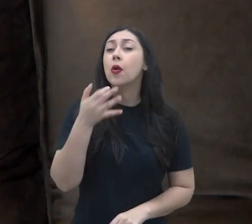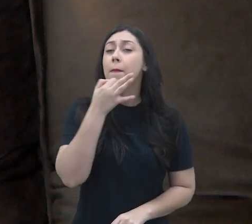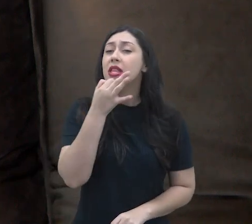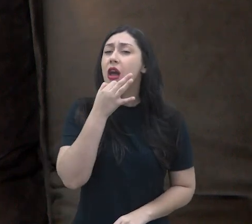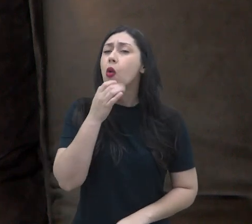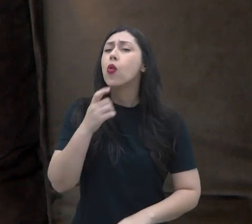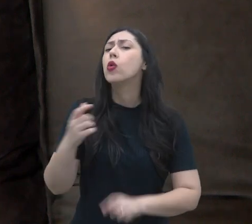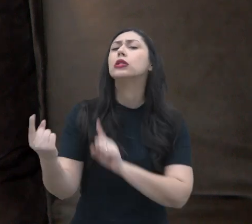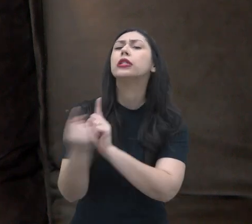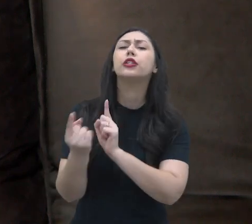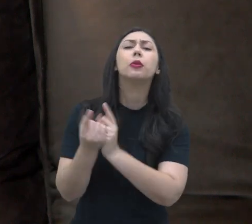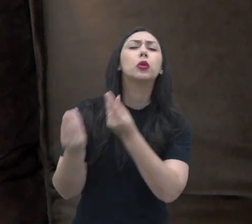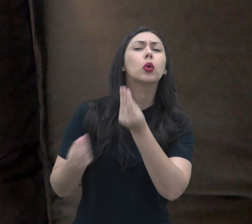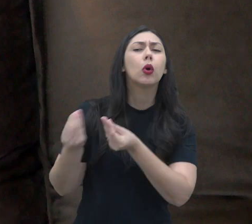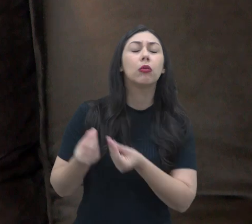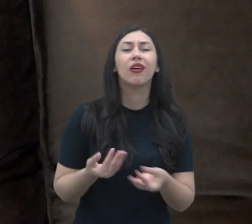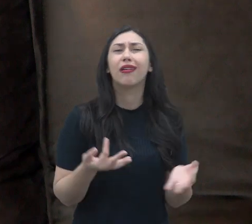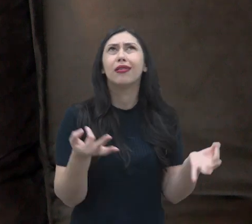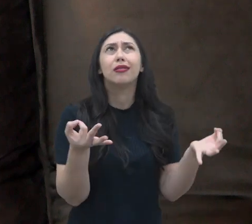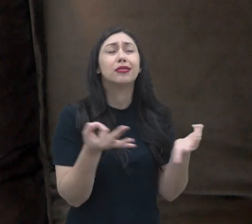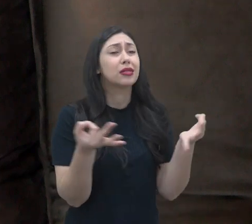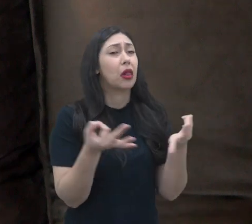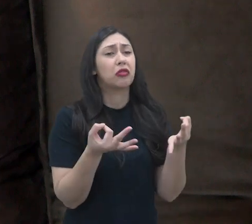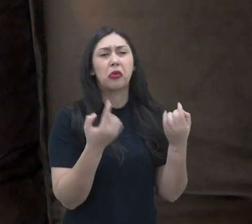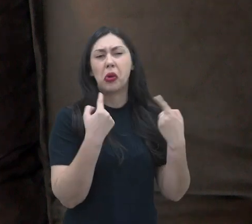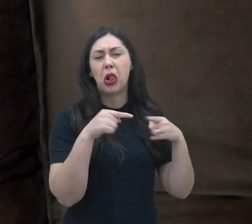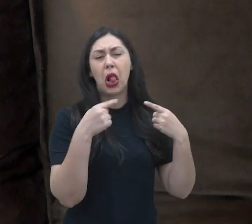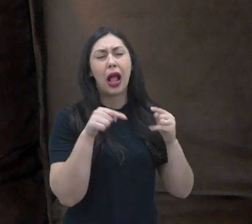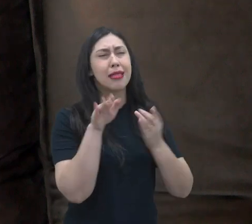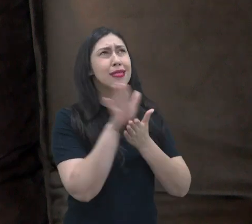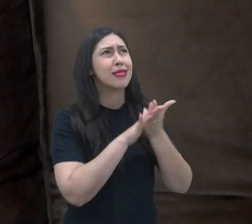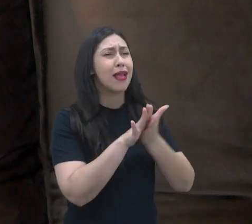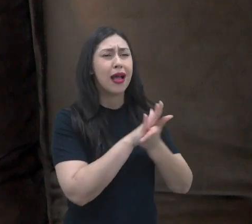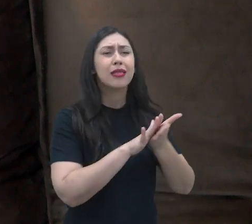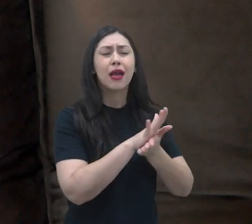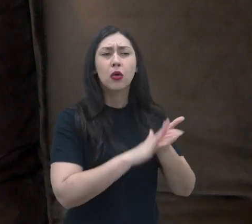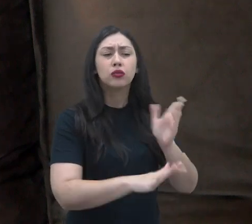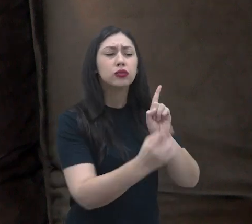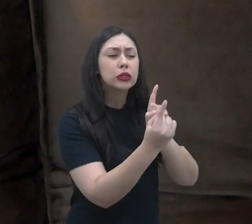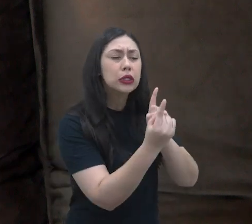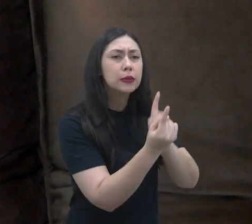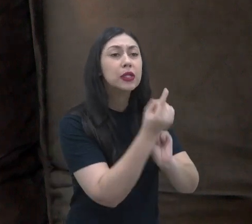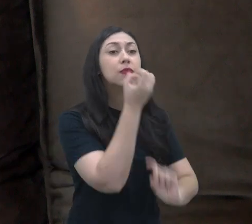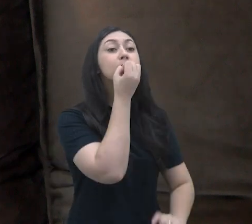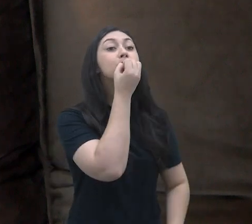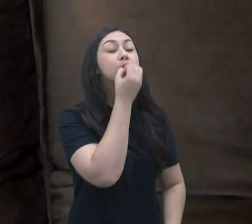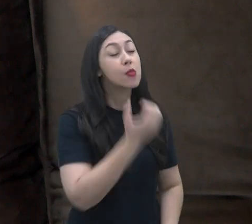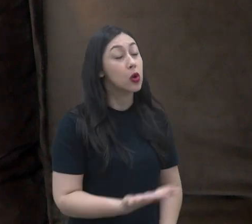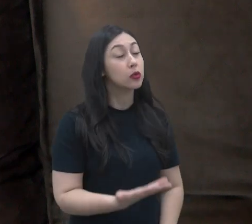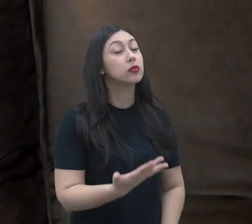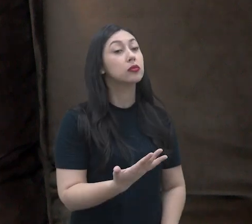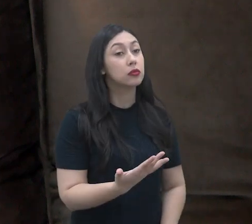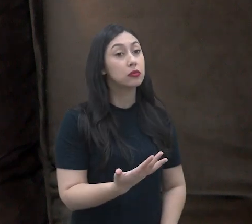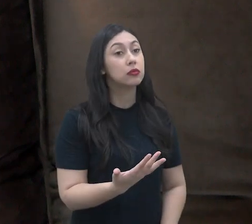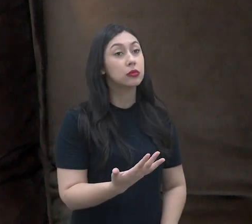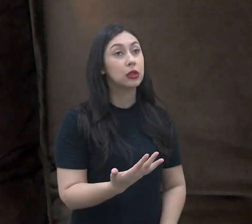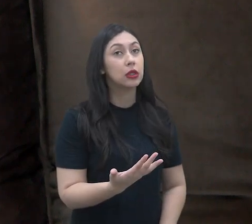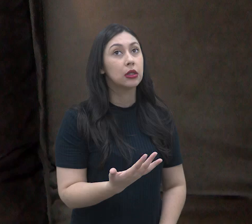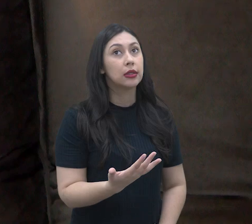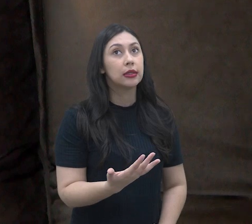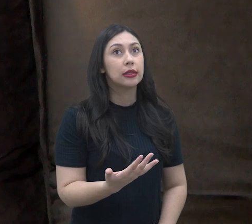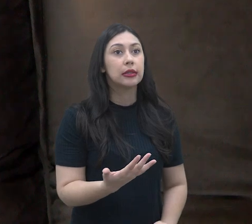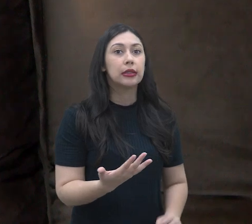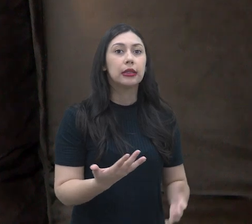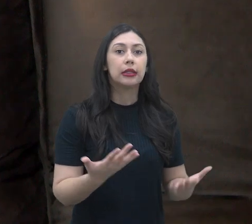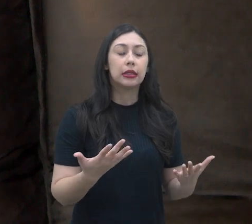achou do atendimento do SUS? Excelente, não tenho o que reclamar não. Muito bom o atendimento,